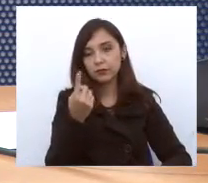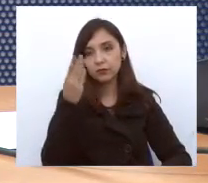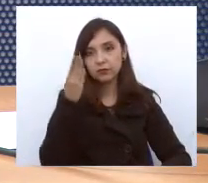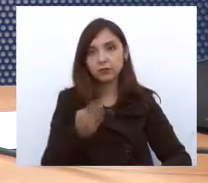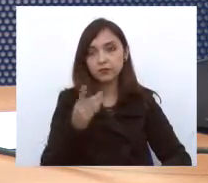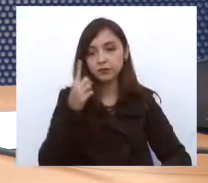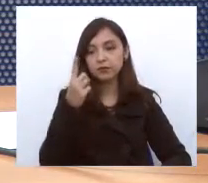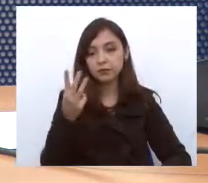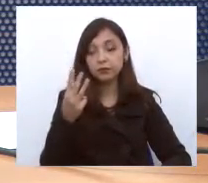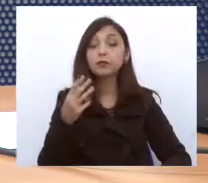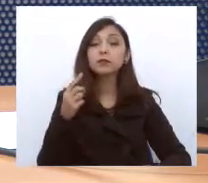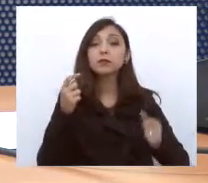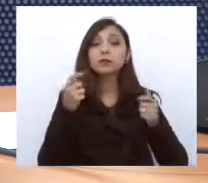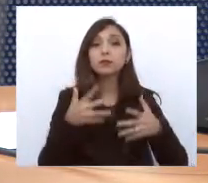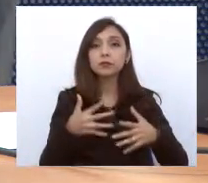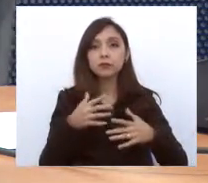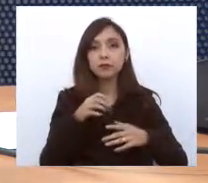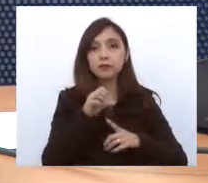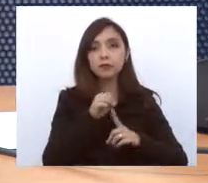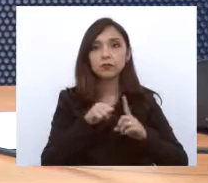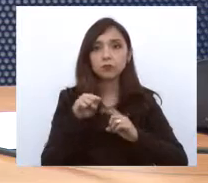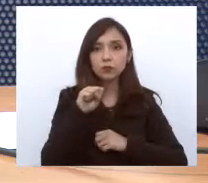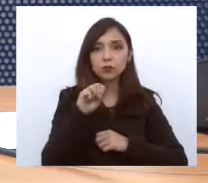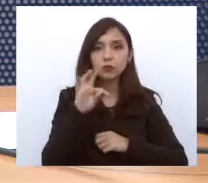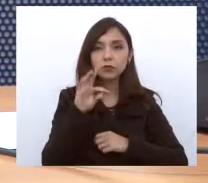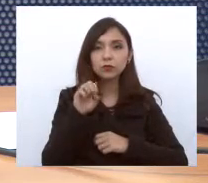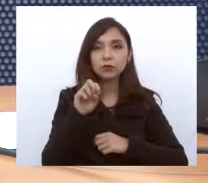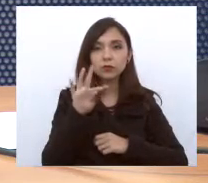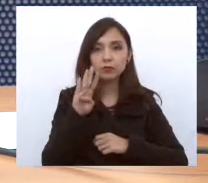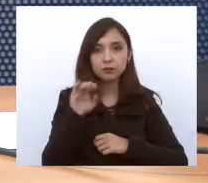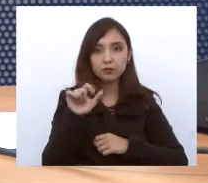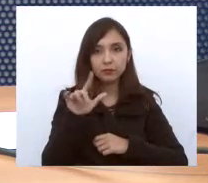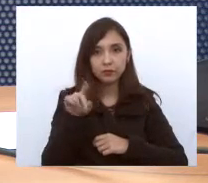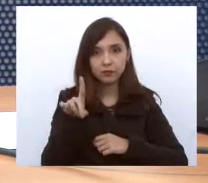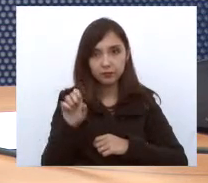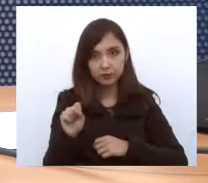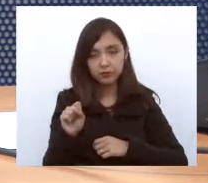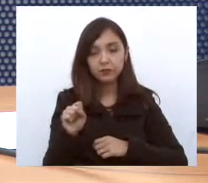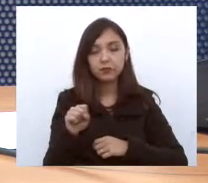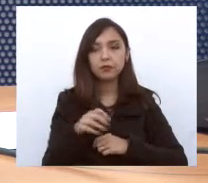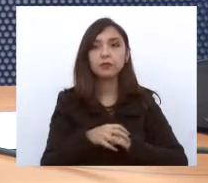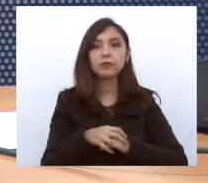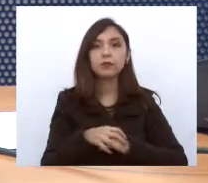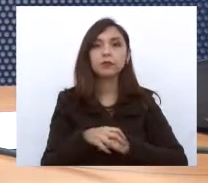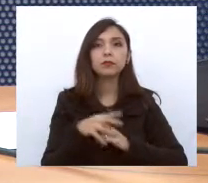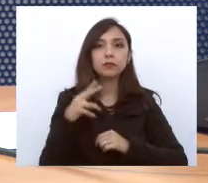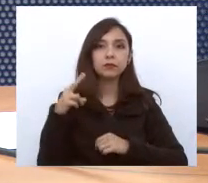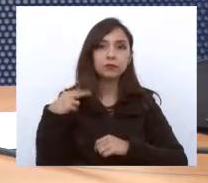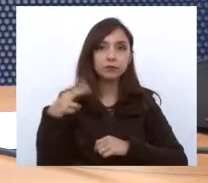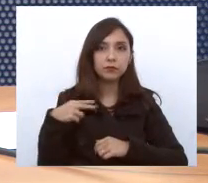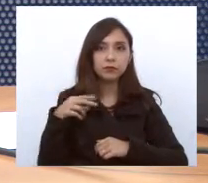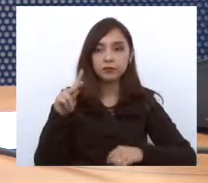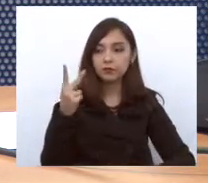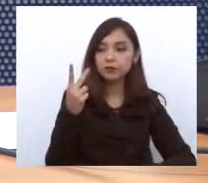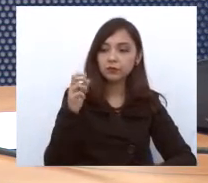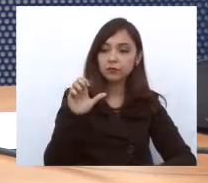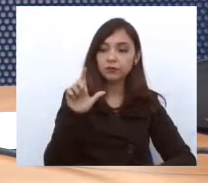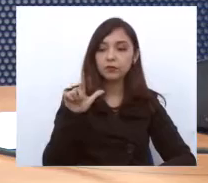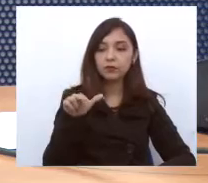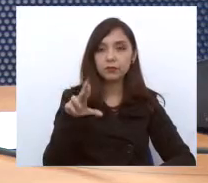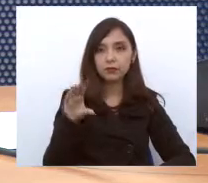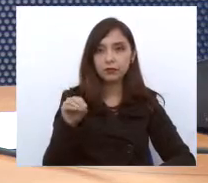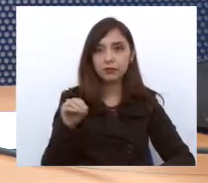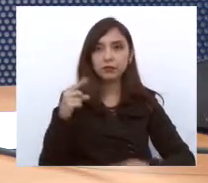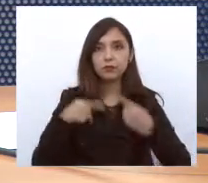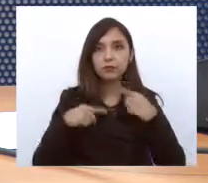1941/13, Plano de Sustentabilidade aos Órgãos da Administração Pública Municipal. Autor, vereador Heleno Metalúrgico.